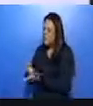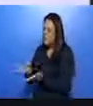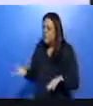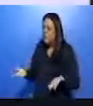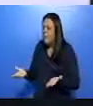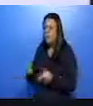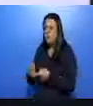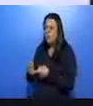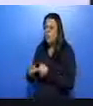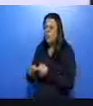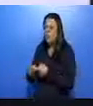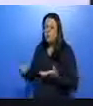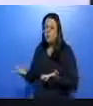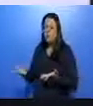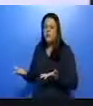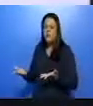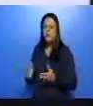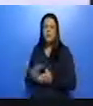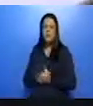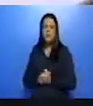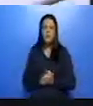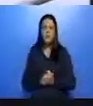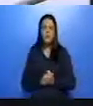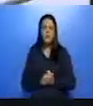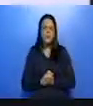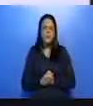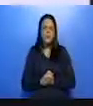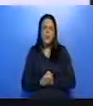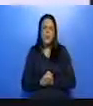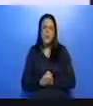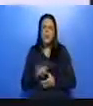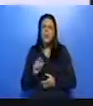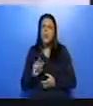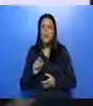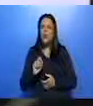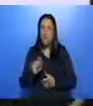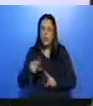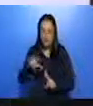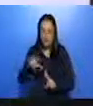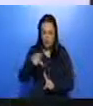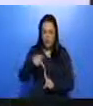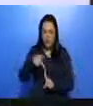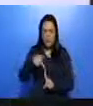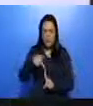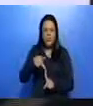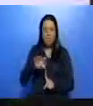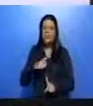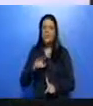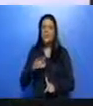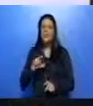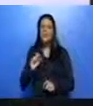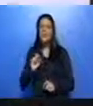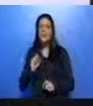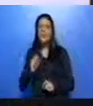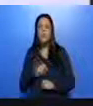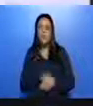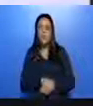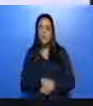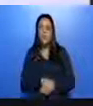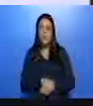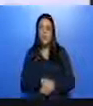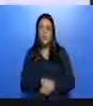Ok. E que preposição que vocês estão vendo após o meu verbo gostar? A